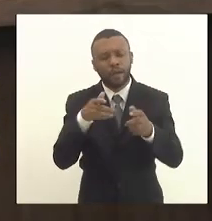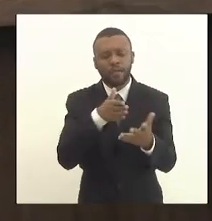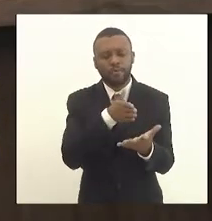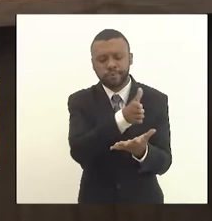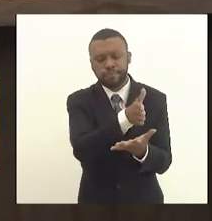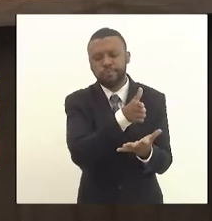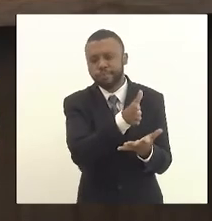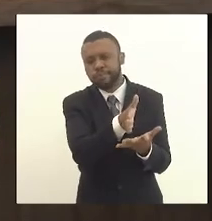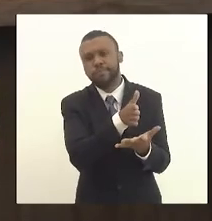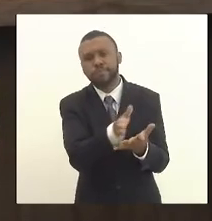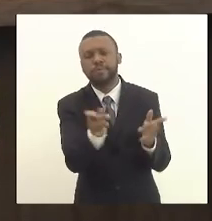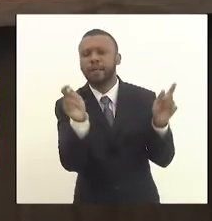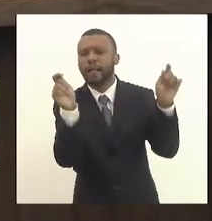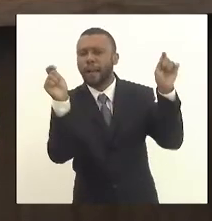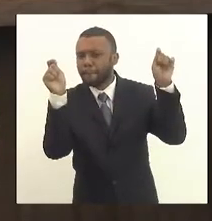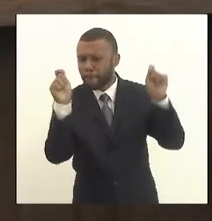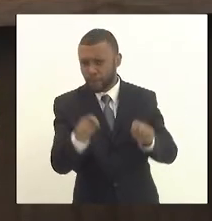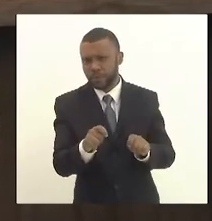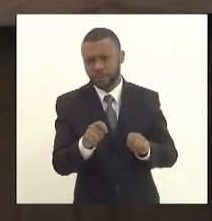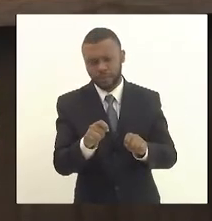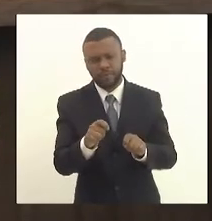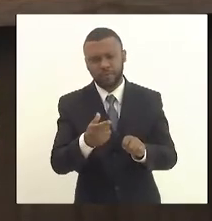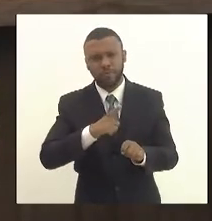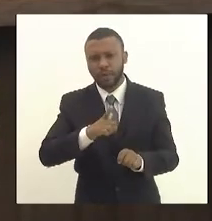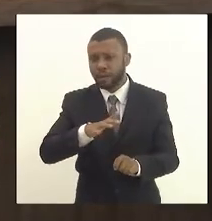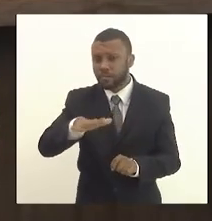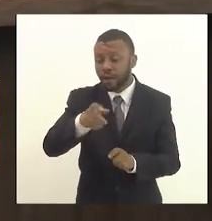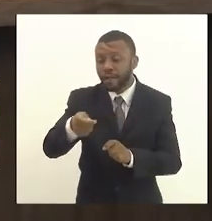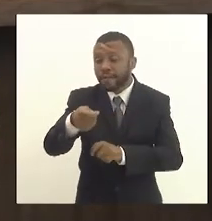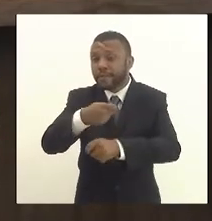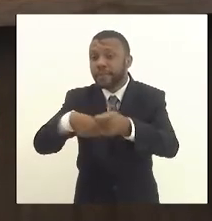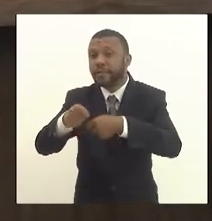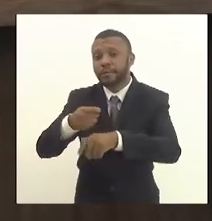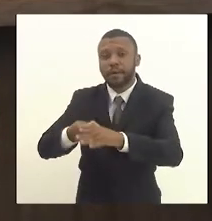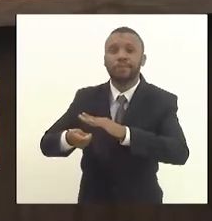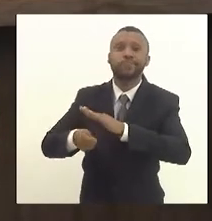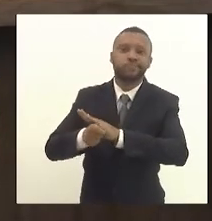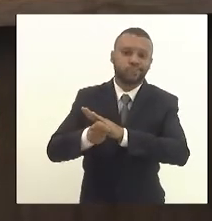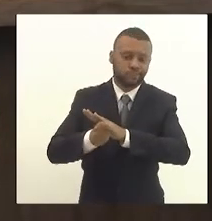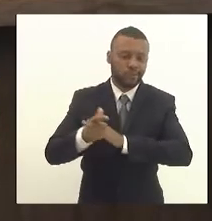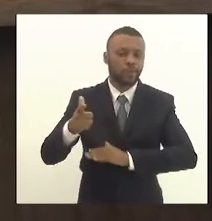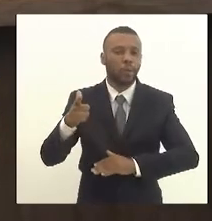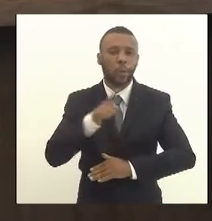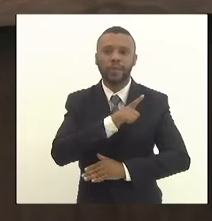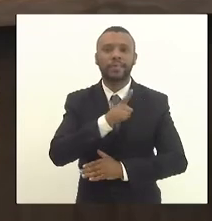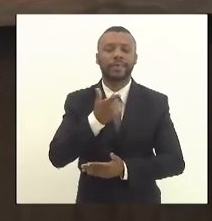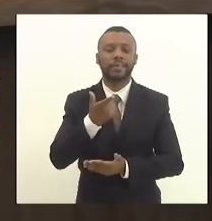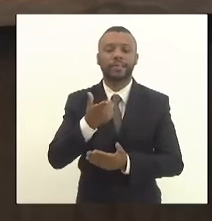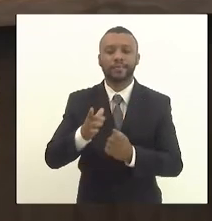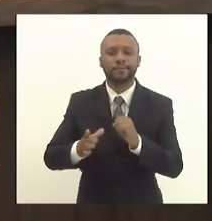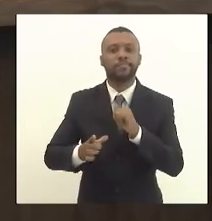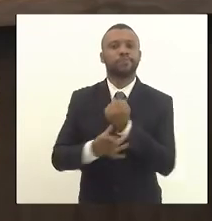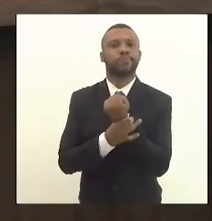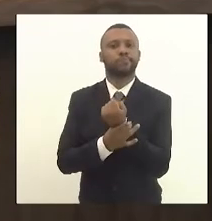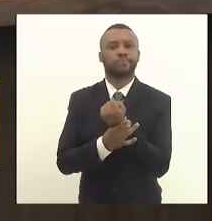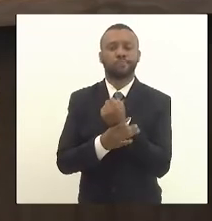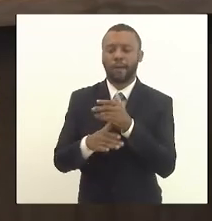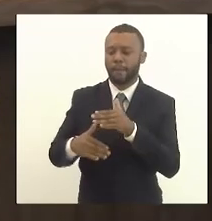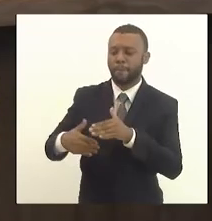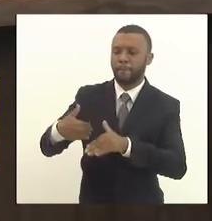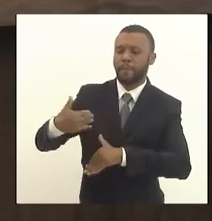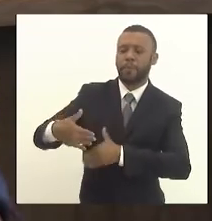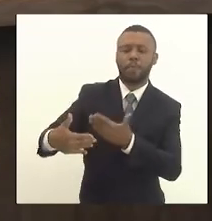financeira para, vamos dizer assim, ficar de pé. Ela tem tantos